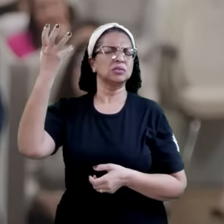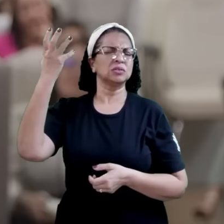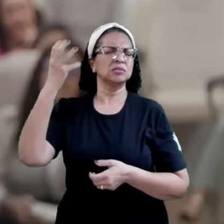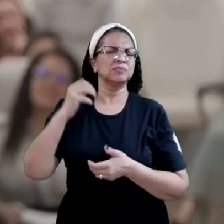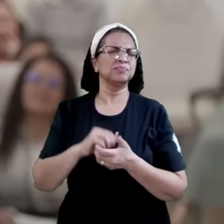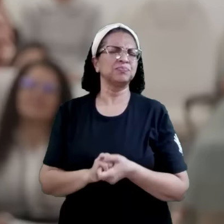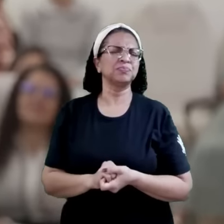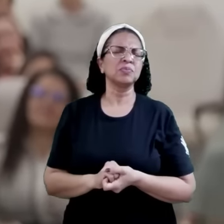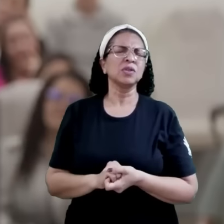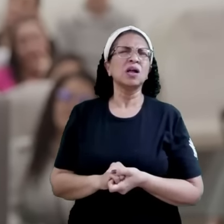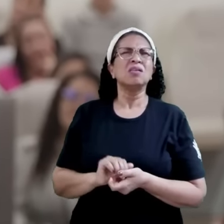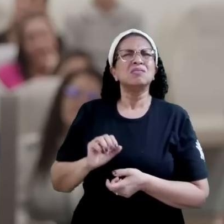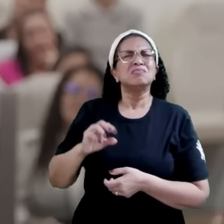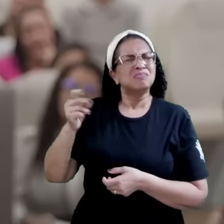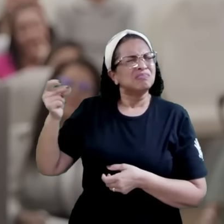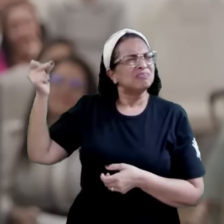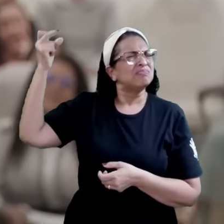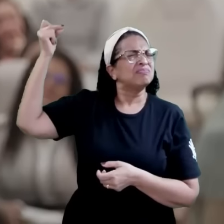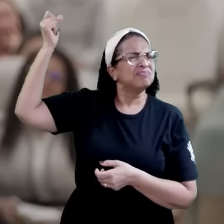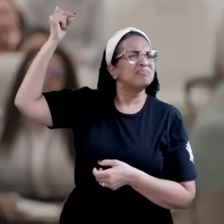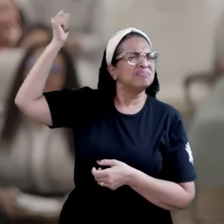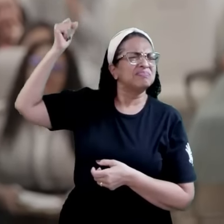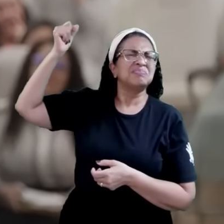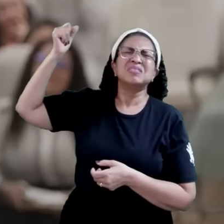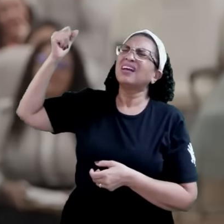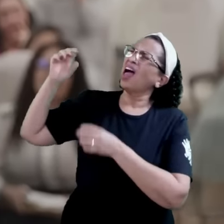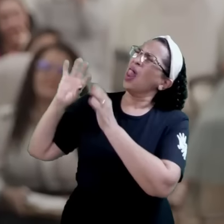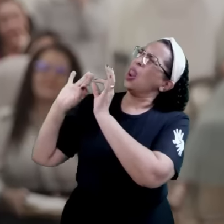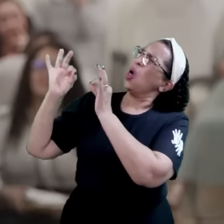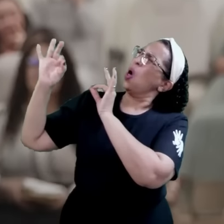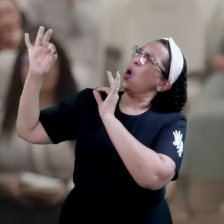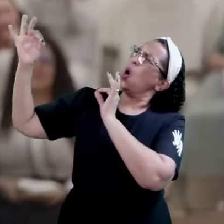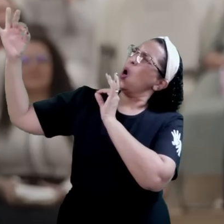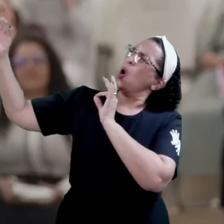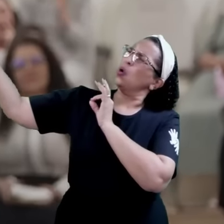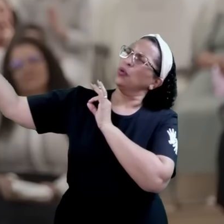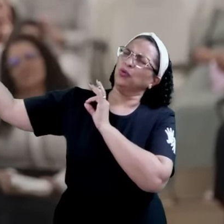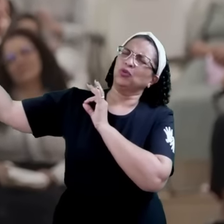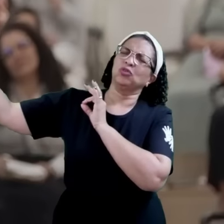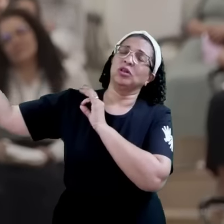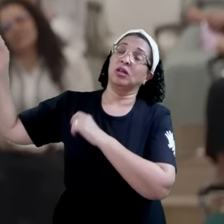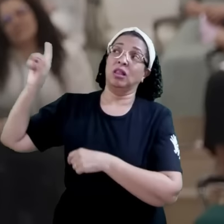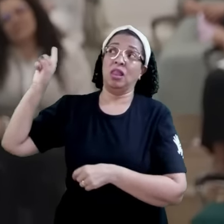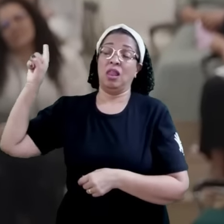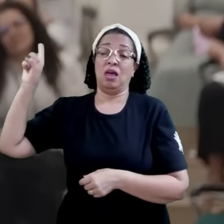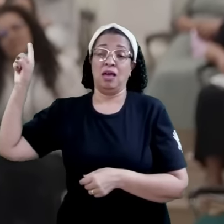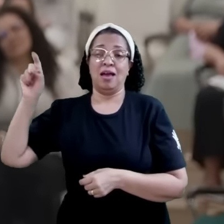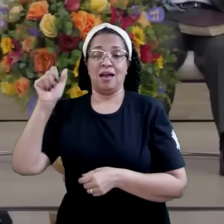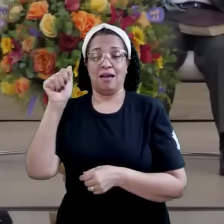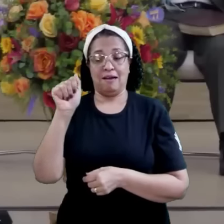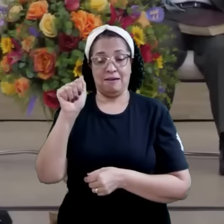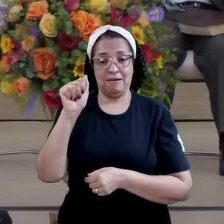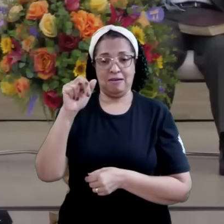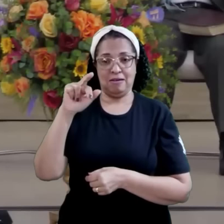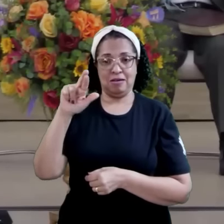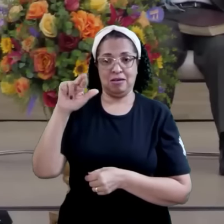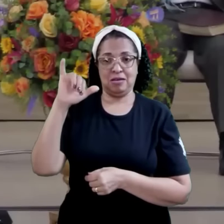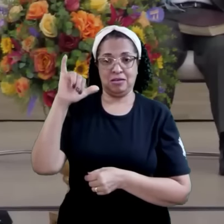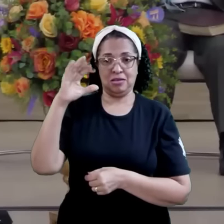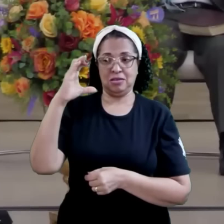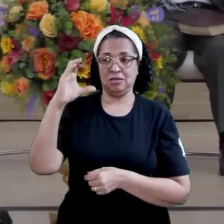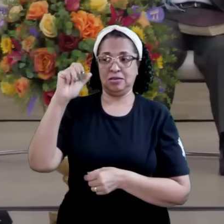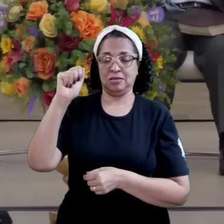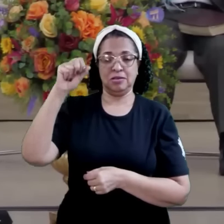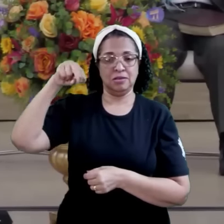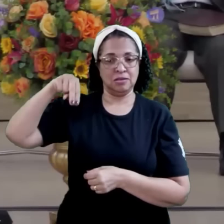Sinhá lá no alto do Aricanduva lá perto da Estrada Da Barreira Grande estou pregando no final do culto pastor